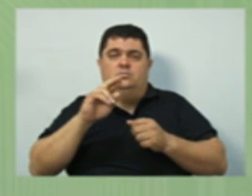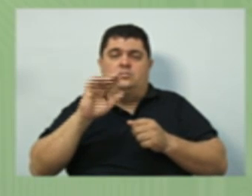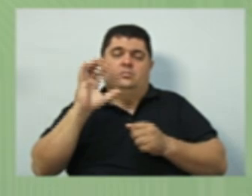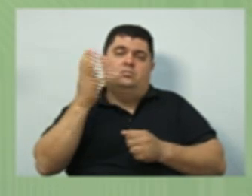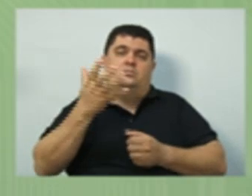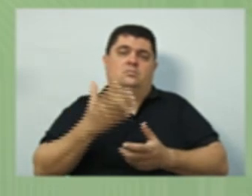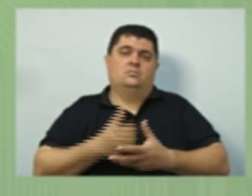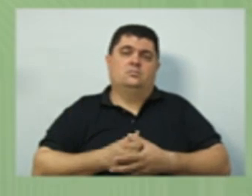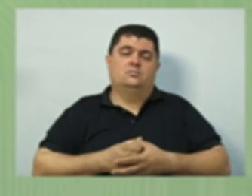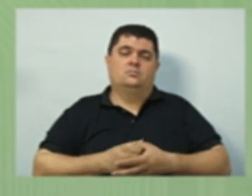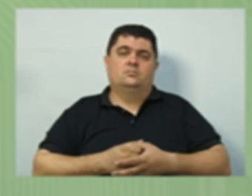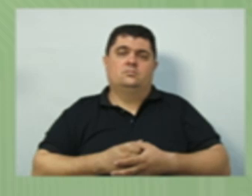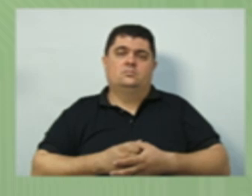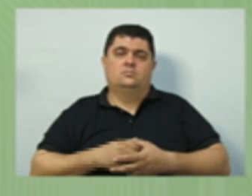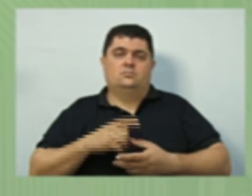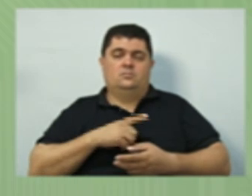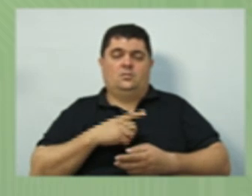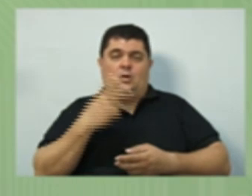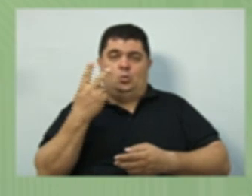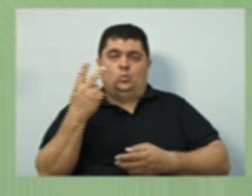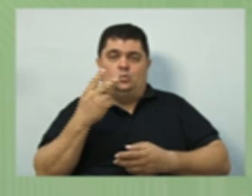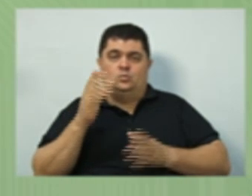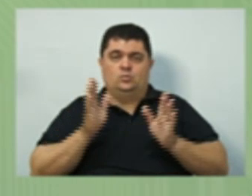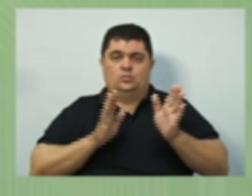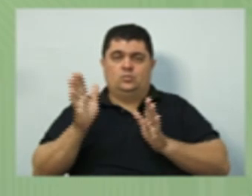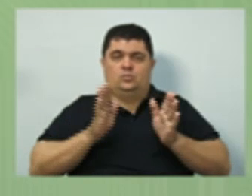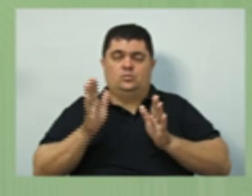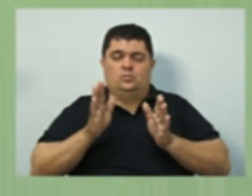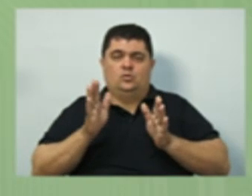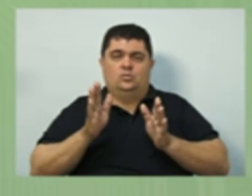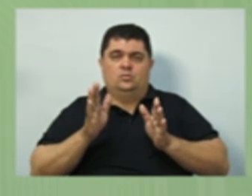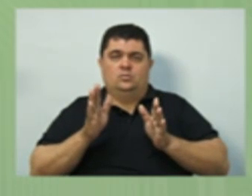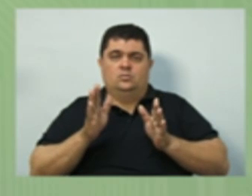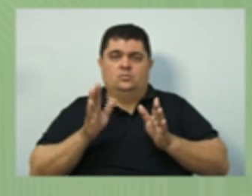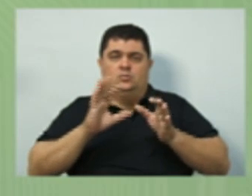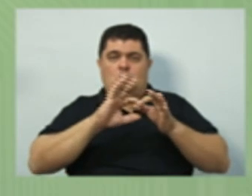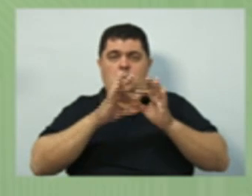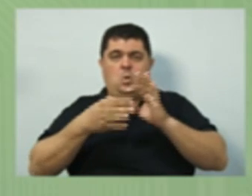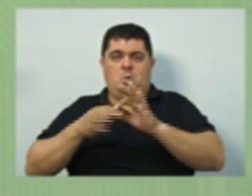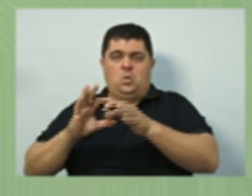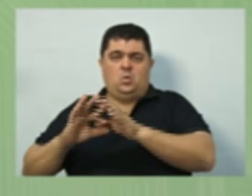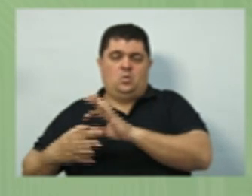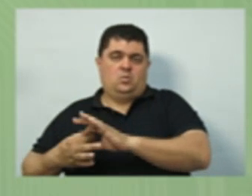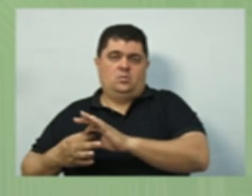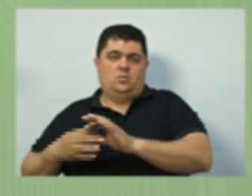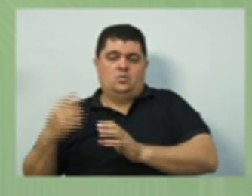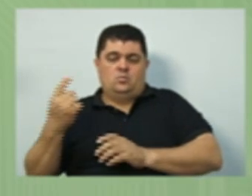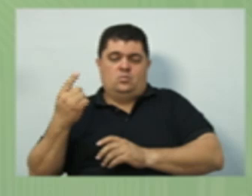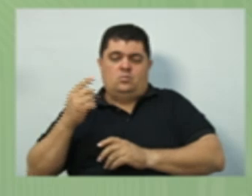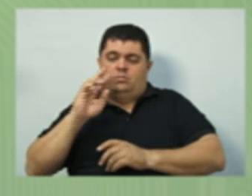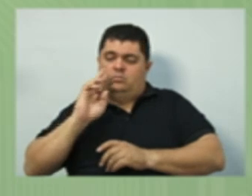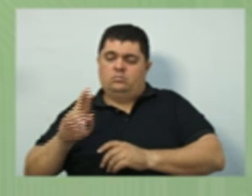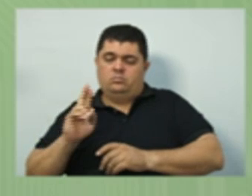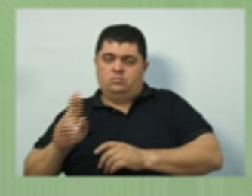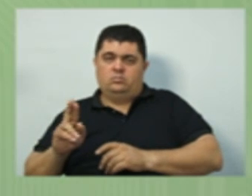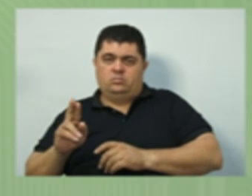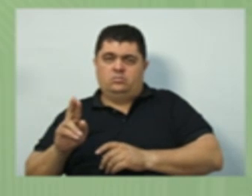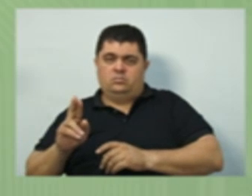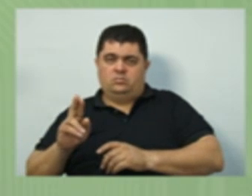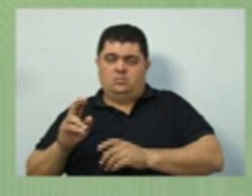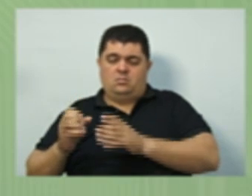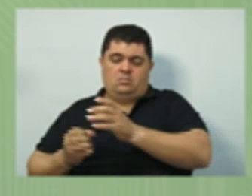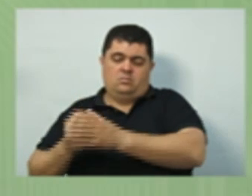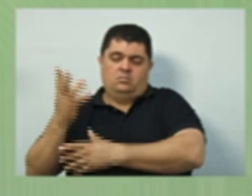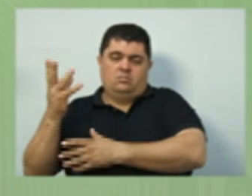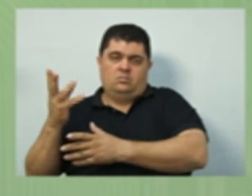Então temos duas grandes correntes. Você tem, de um lado, uma resposta do criacionismo,